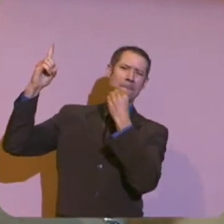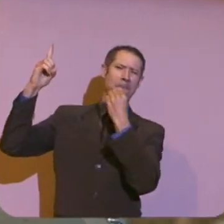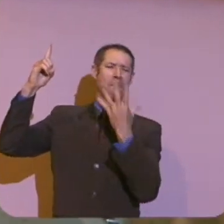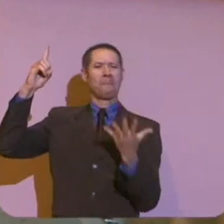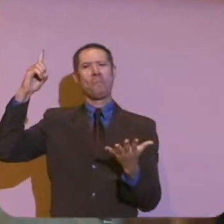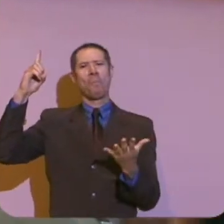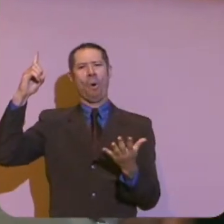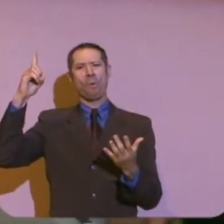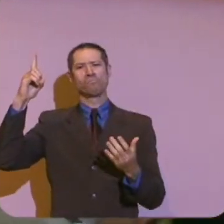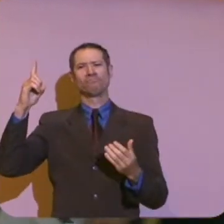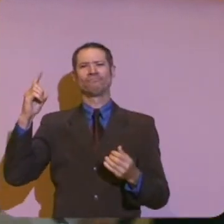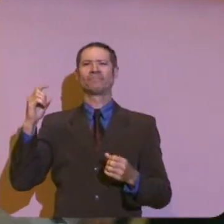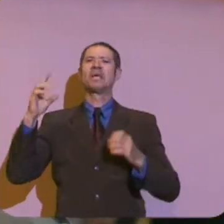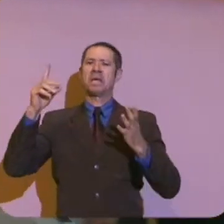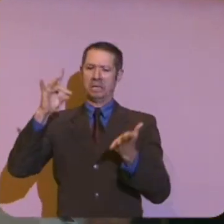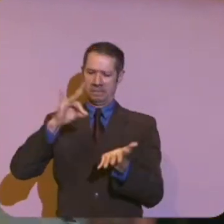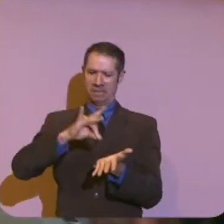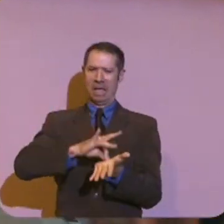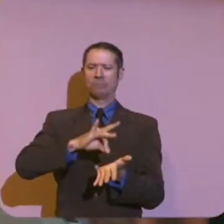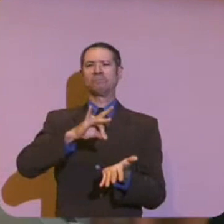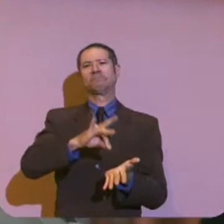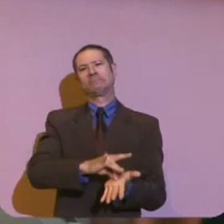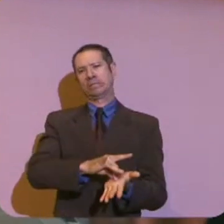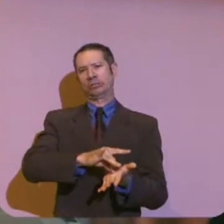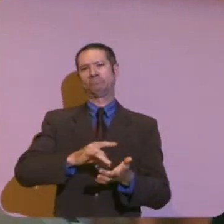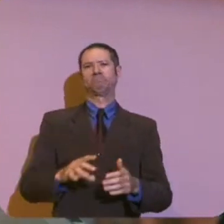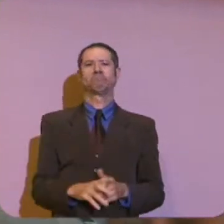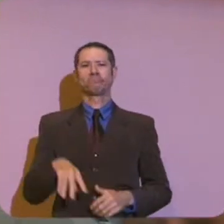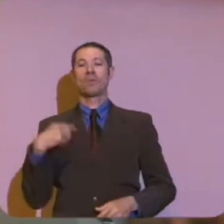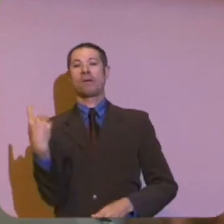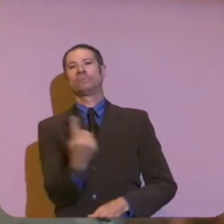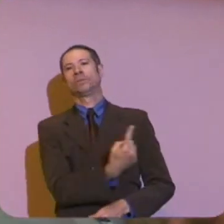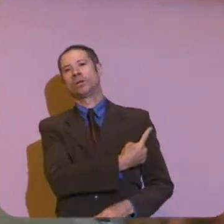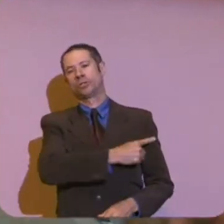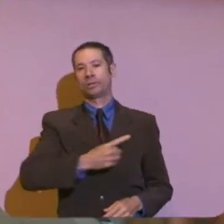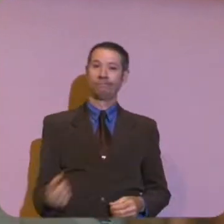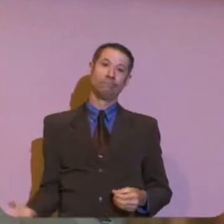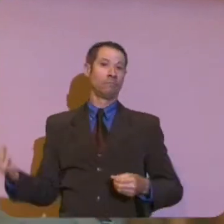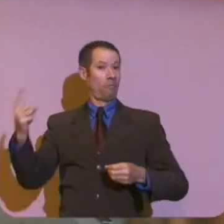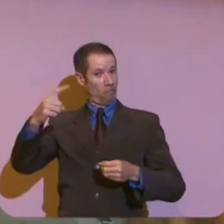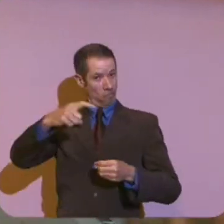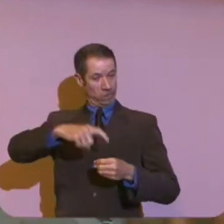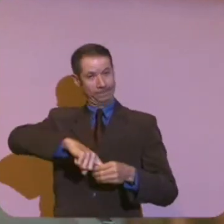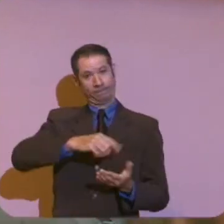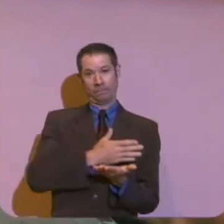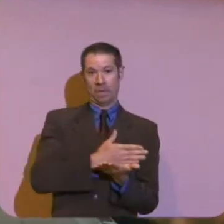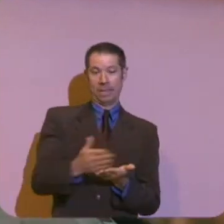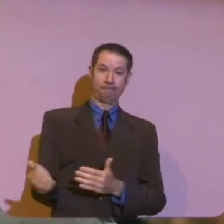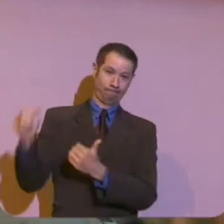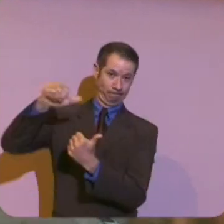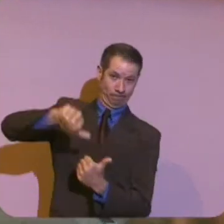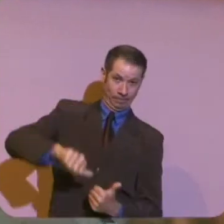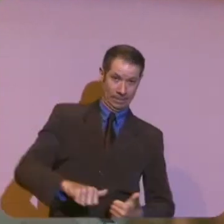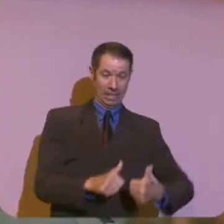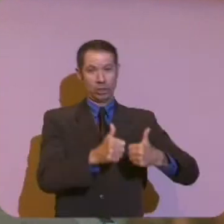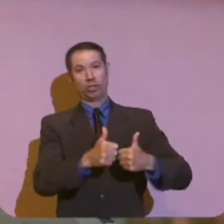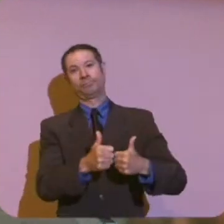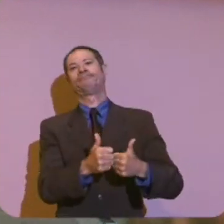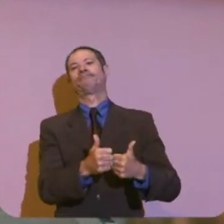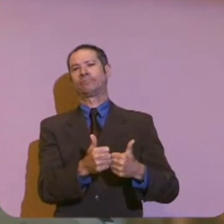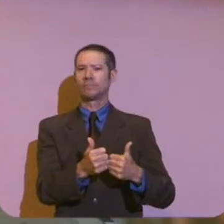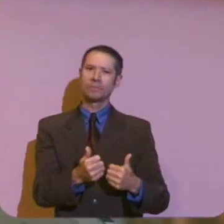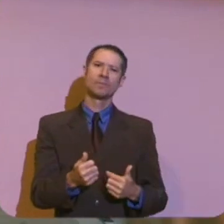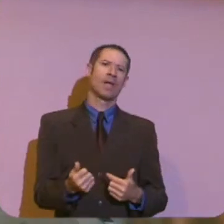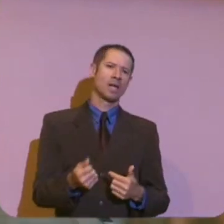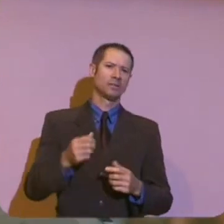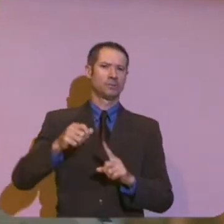Deus é muito bom, realmente. A gente está voltando a começar os batismos, a realizar os batismos.